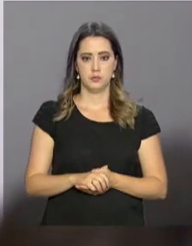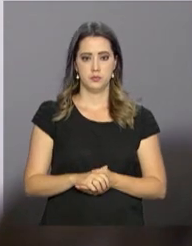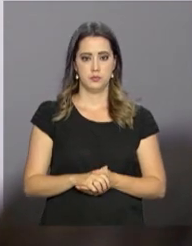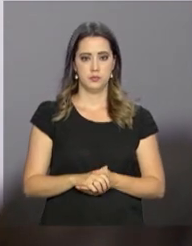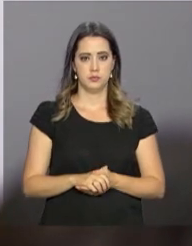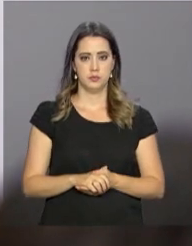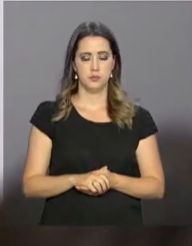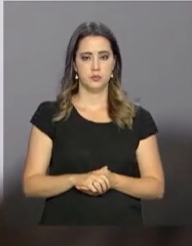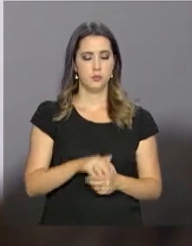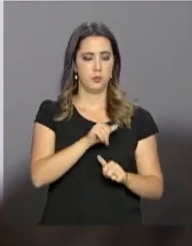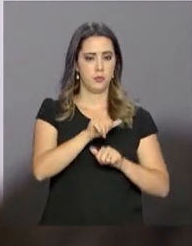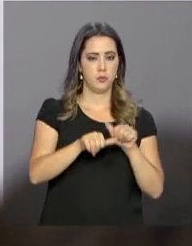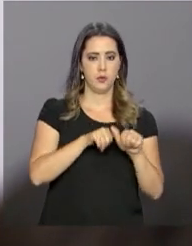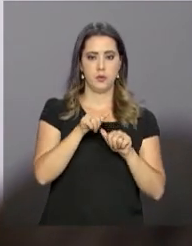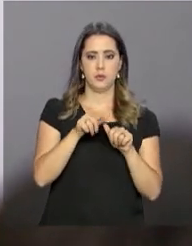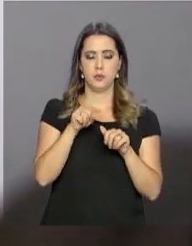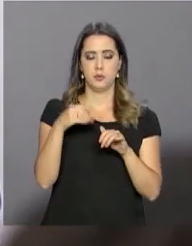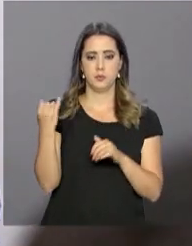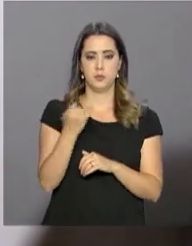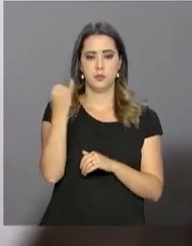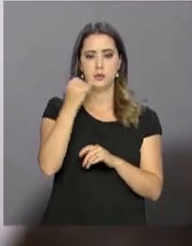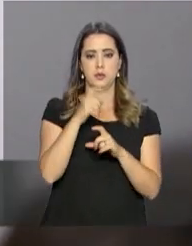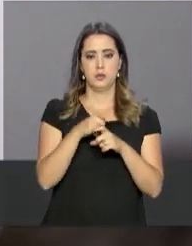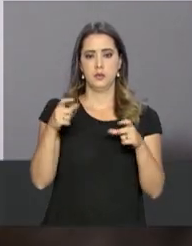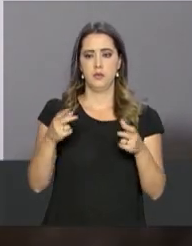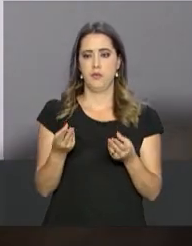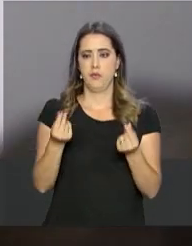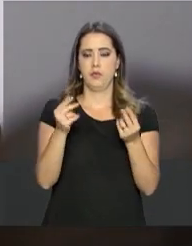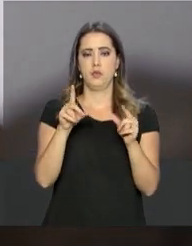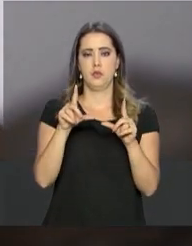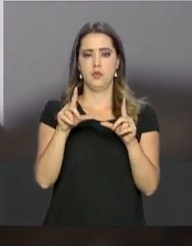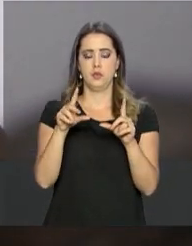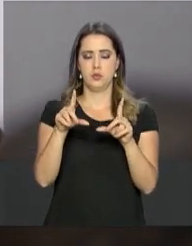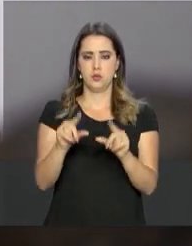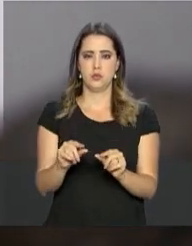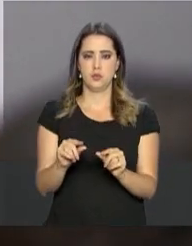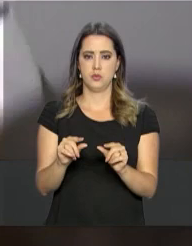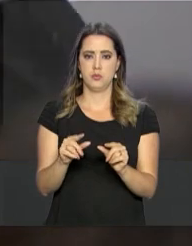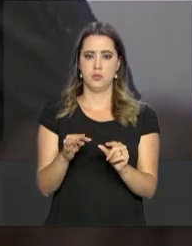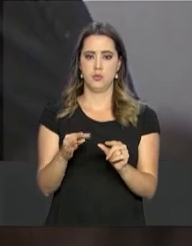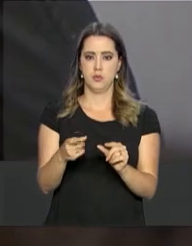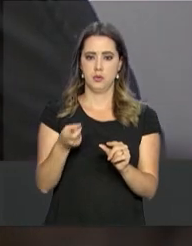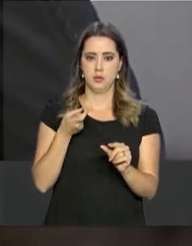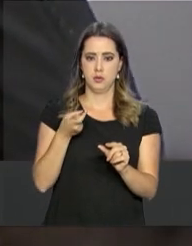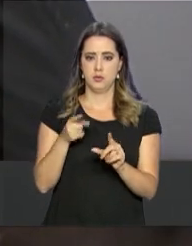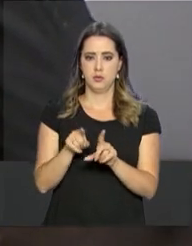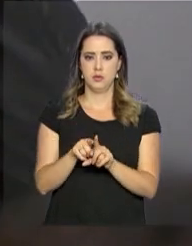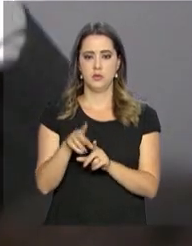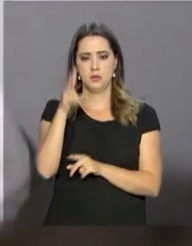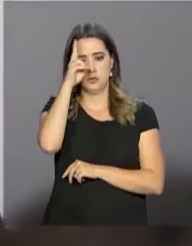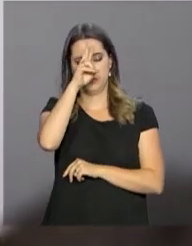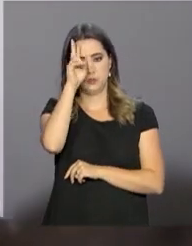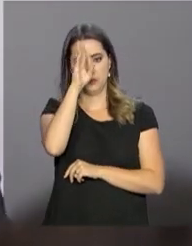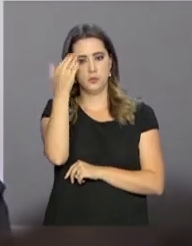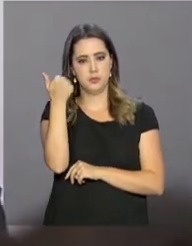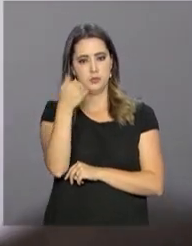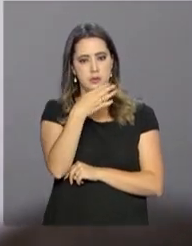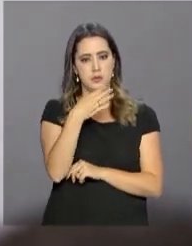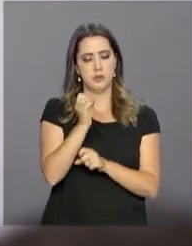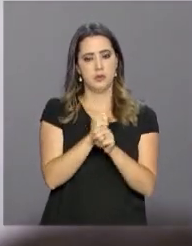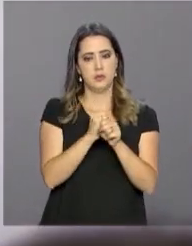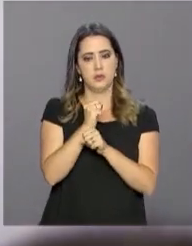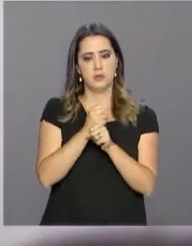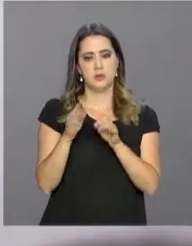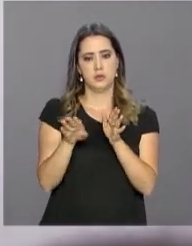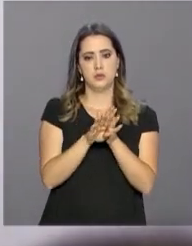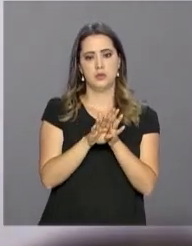a grandeza do trabalho foi justamente buscar a modicidade tarifária, né? Me lembro há exatamente 14 anos, nós chegávamos lá no